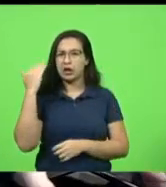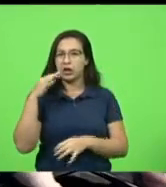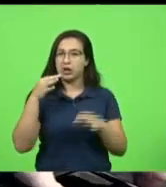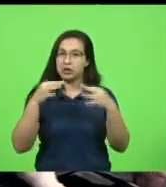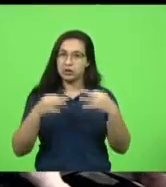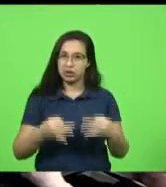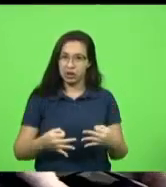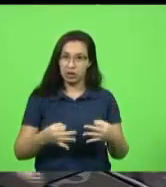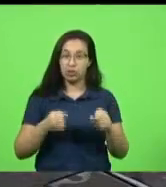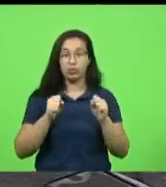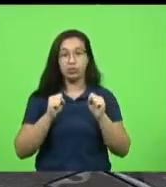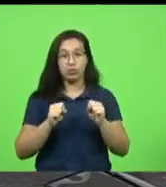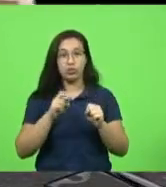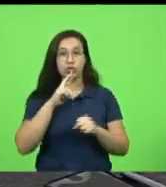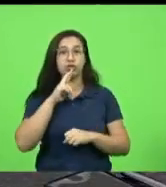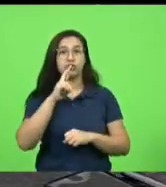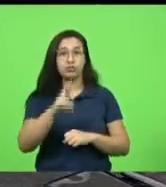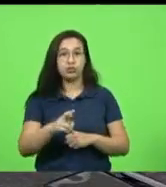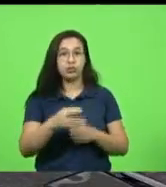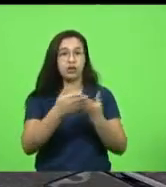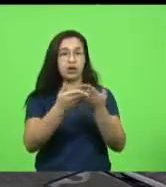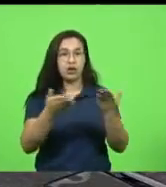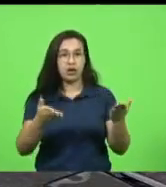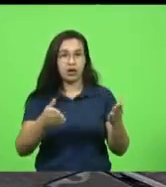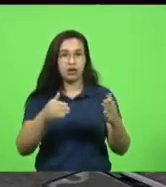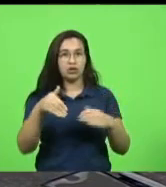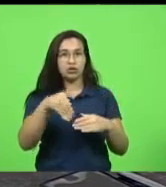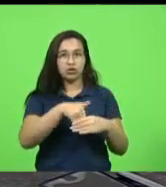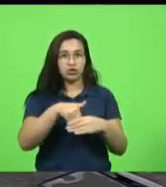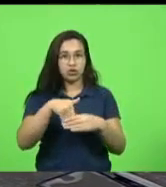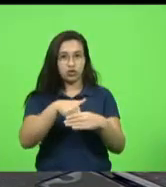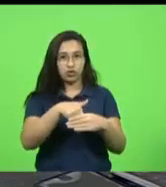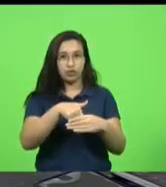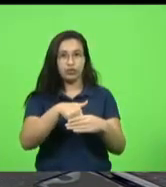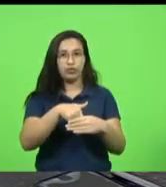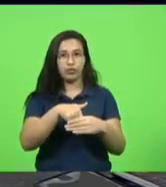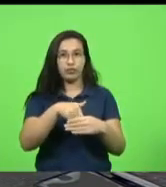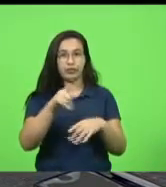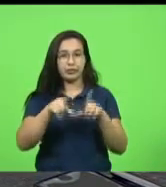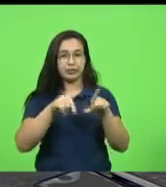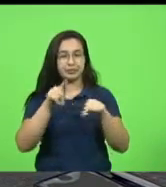dar satisfação àqueles que o conduziram aqui.